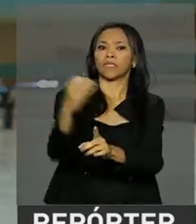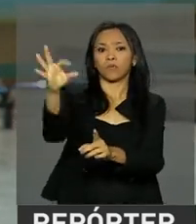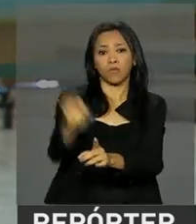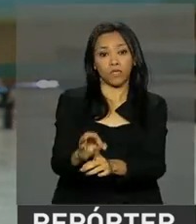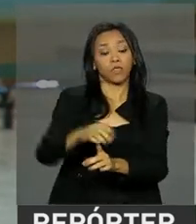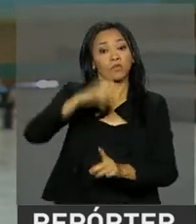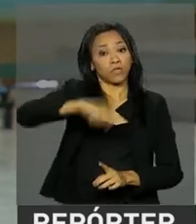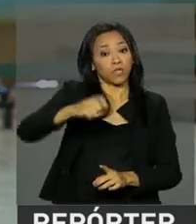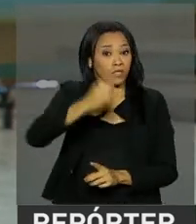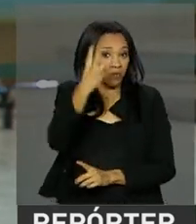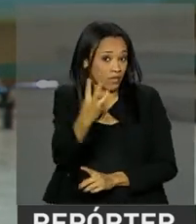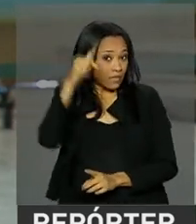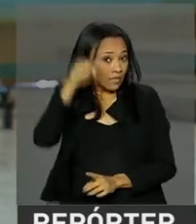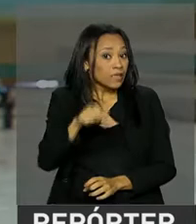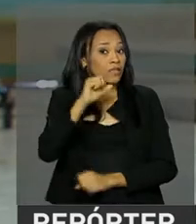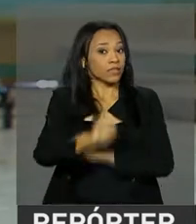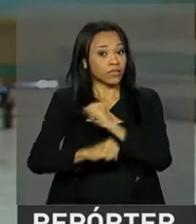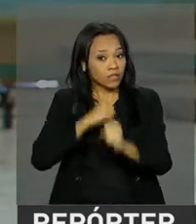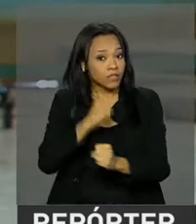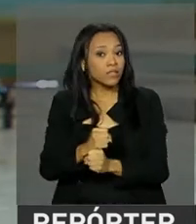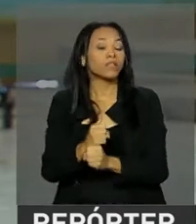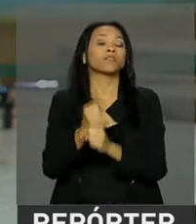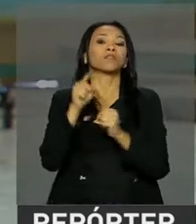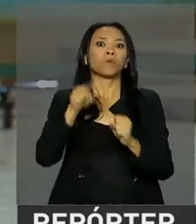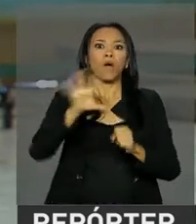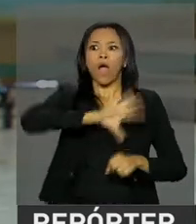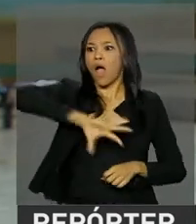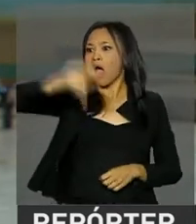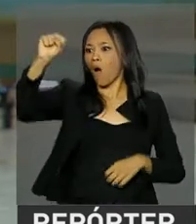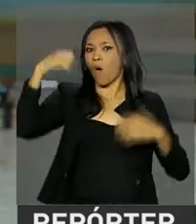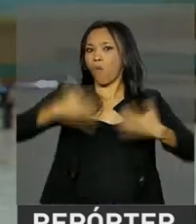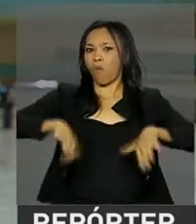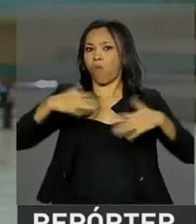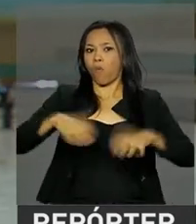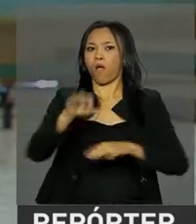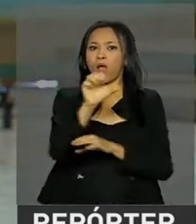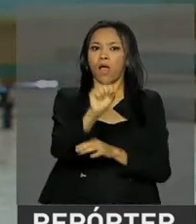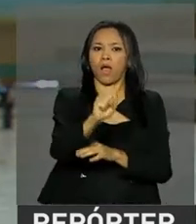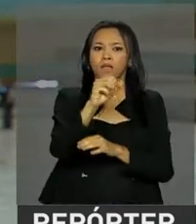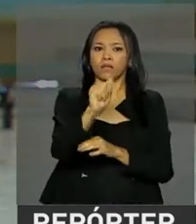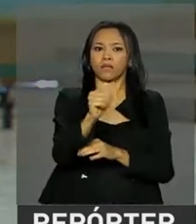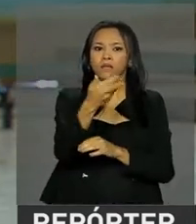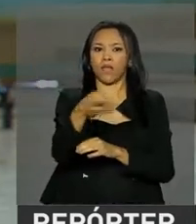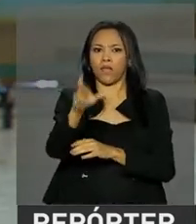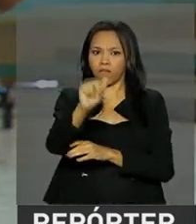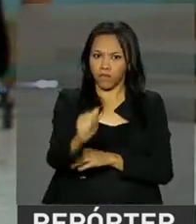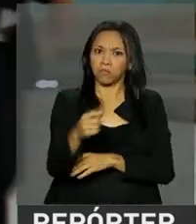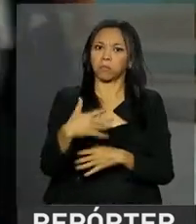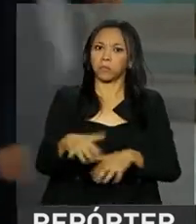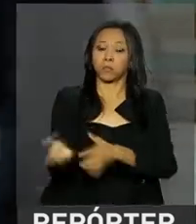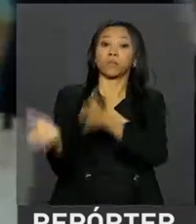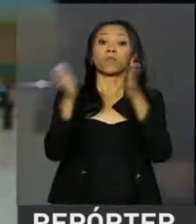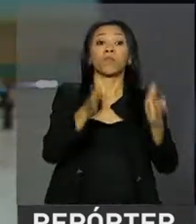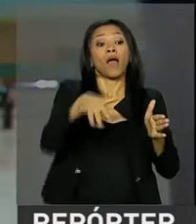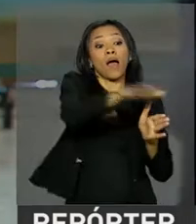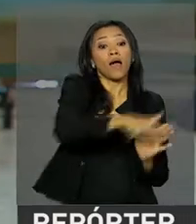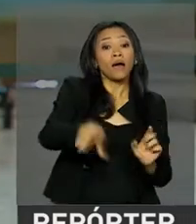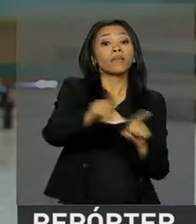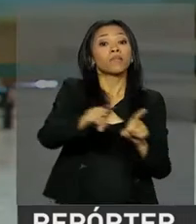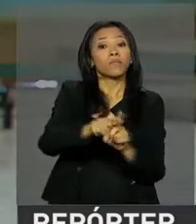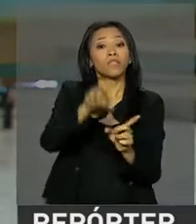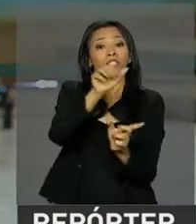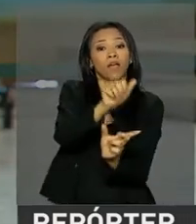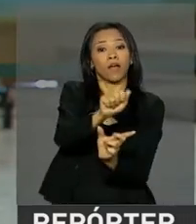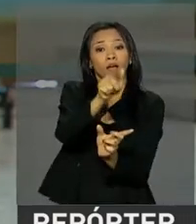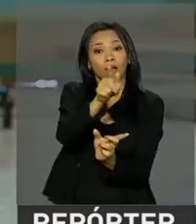trimestre deste ano, com uma safra recorde de grãos. O agronegócio também foi responsável pela geração